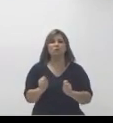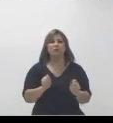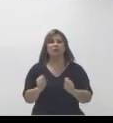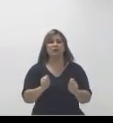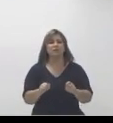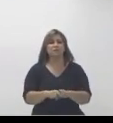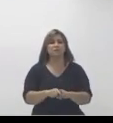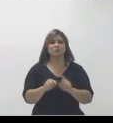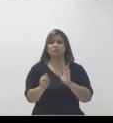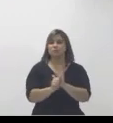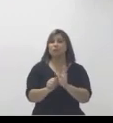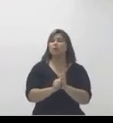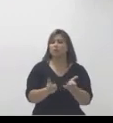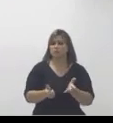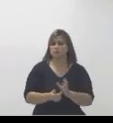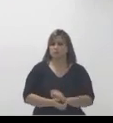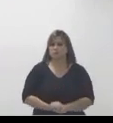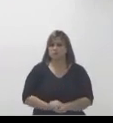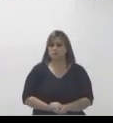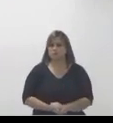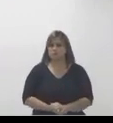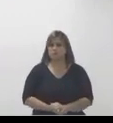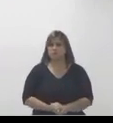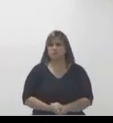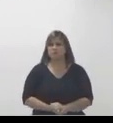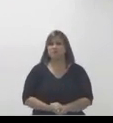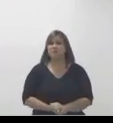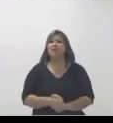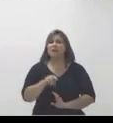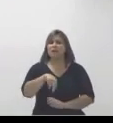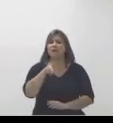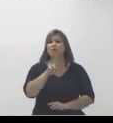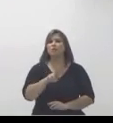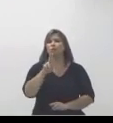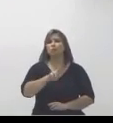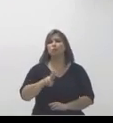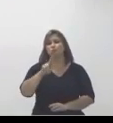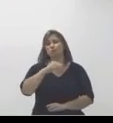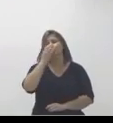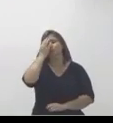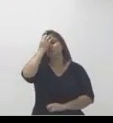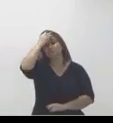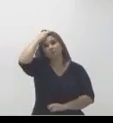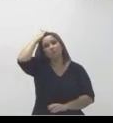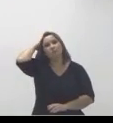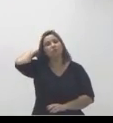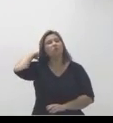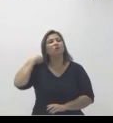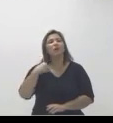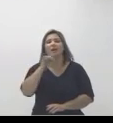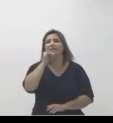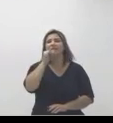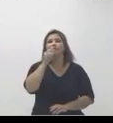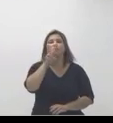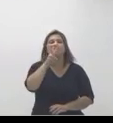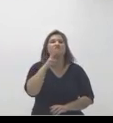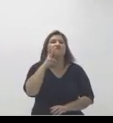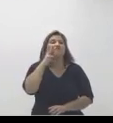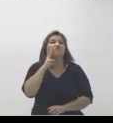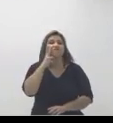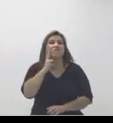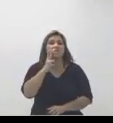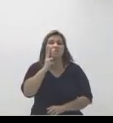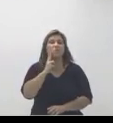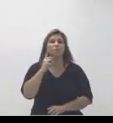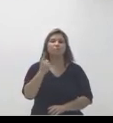uso controlado de drogas é é esse uso que a gente faz bárbara é esse essa taça de vinho que a gente toma essa